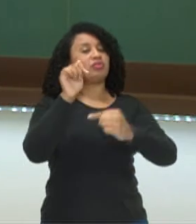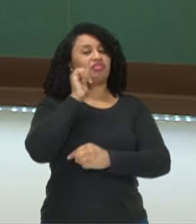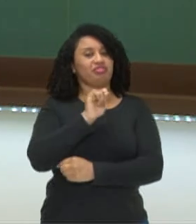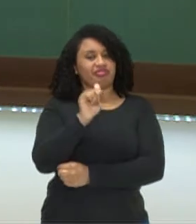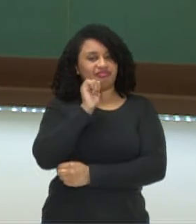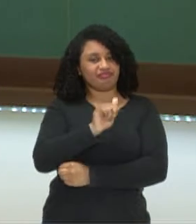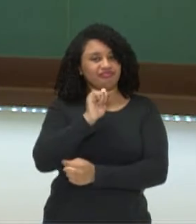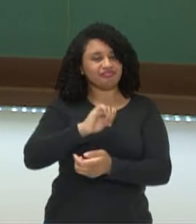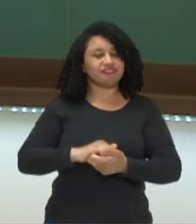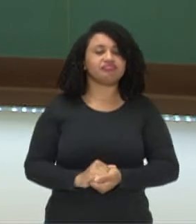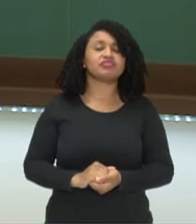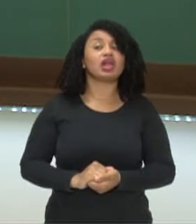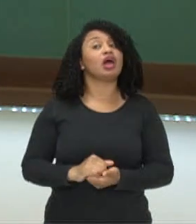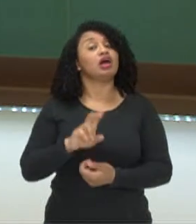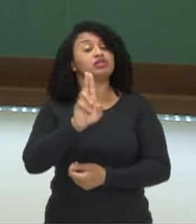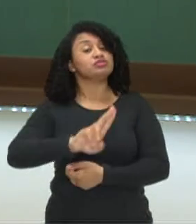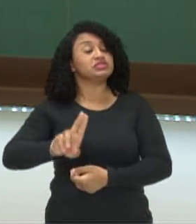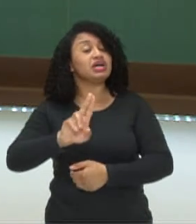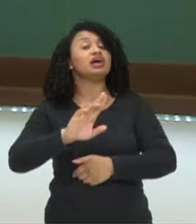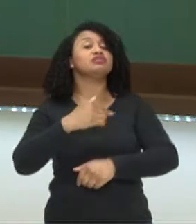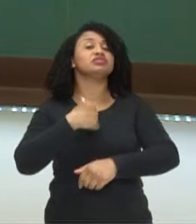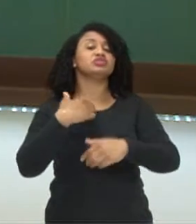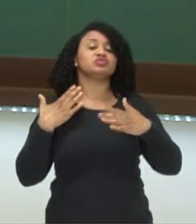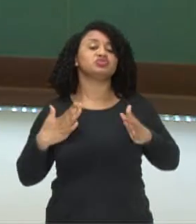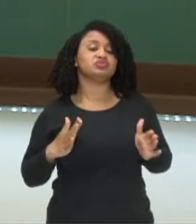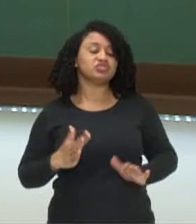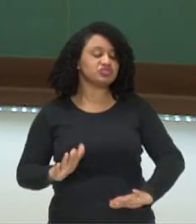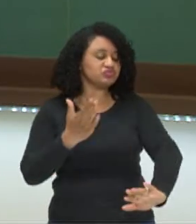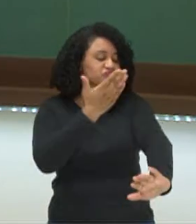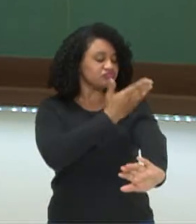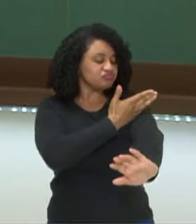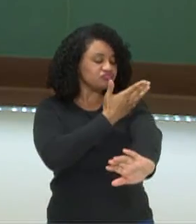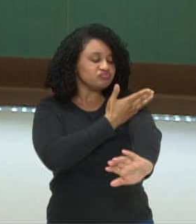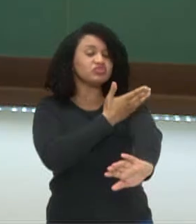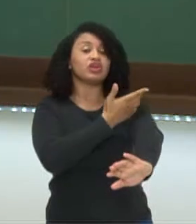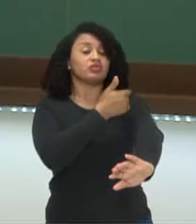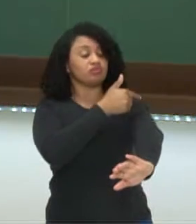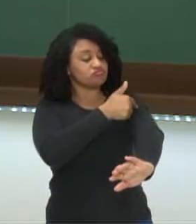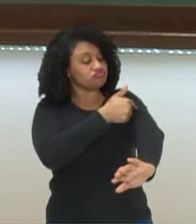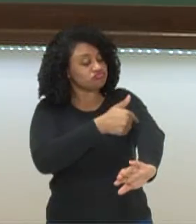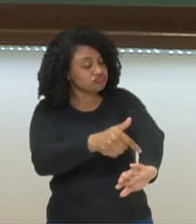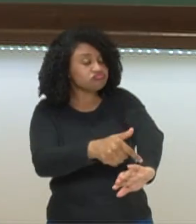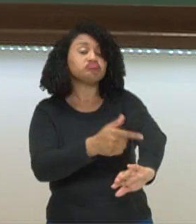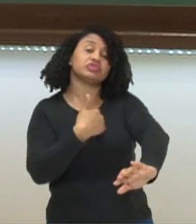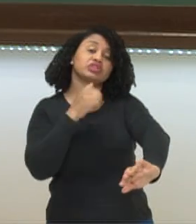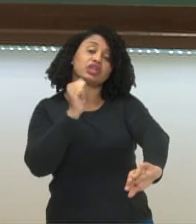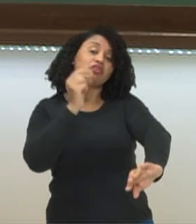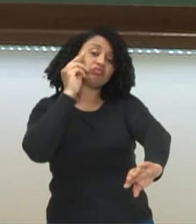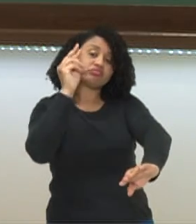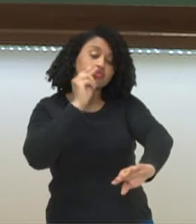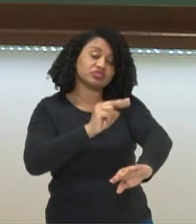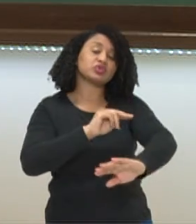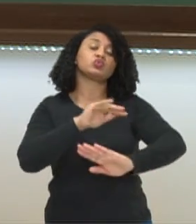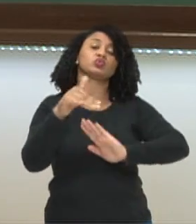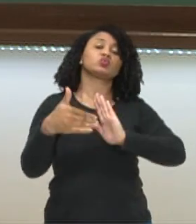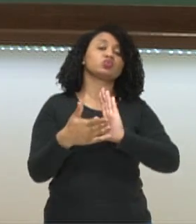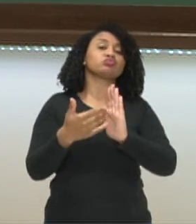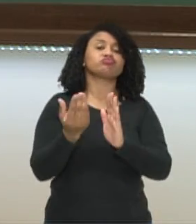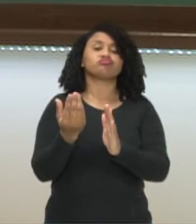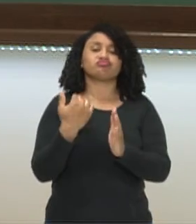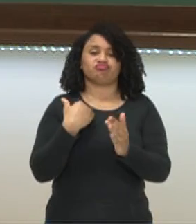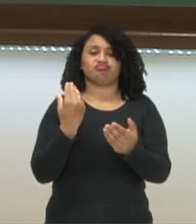dona, que ela usava os vestidos de manga curta e dali então os braços ficavam à mostra. Tudo isso é